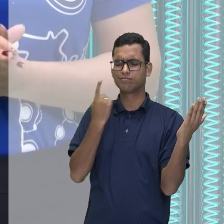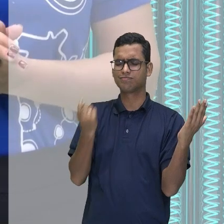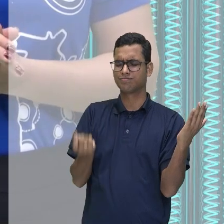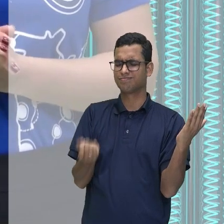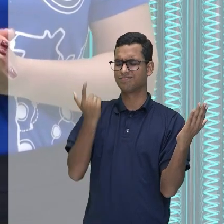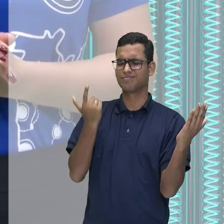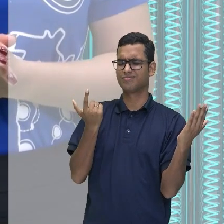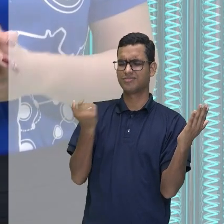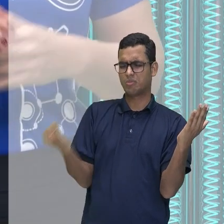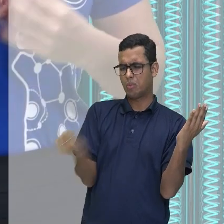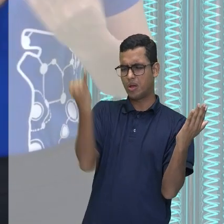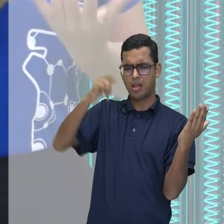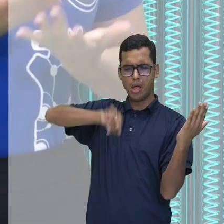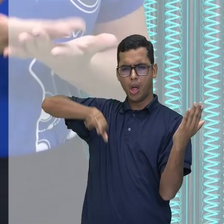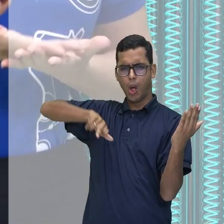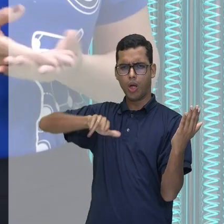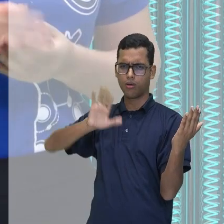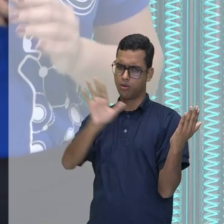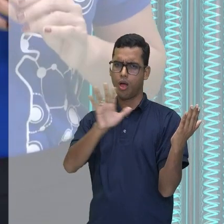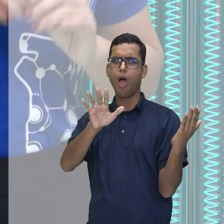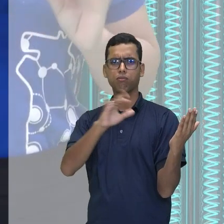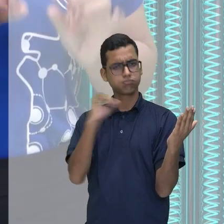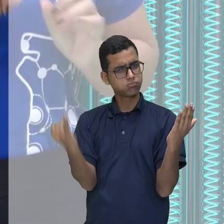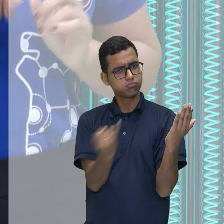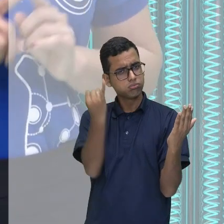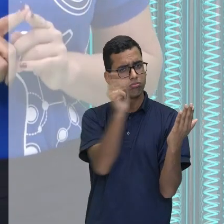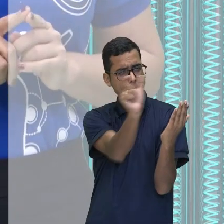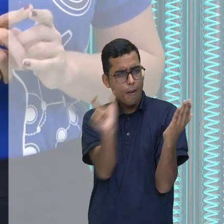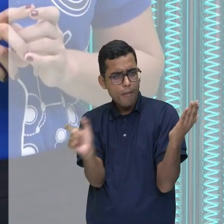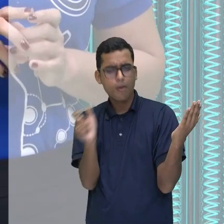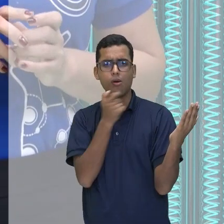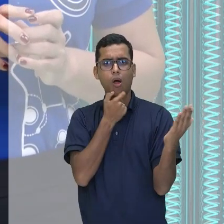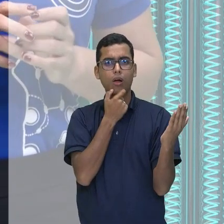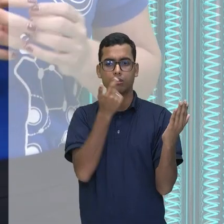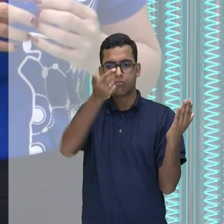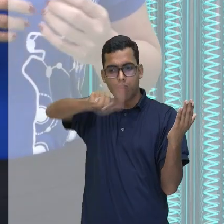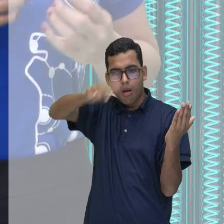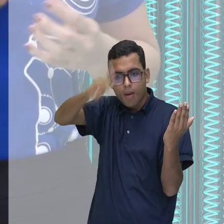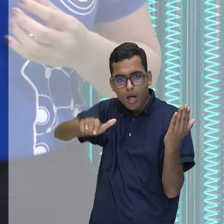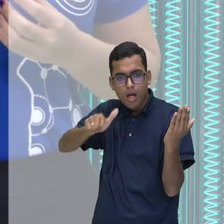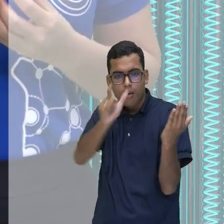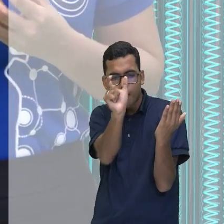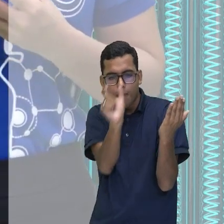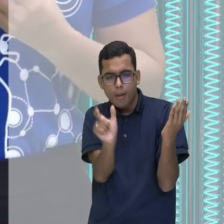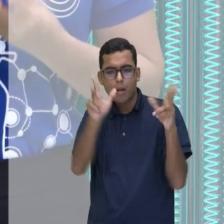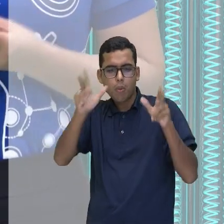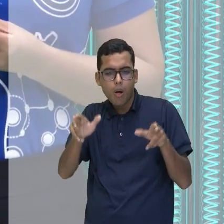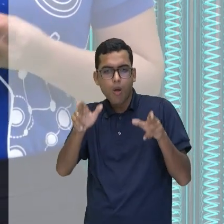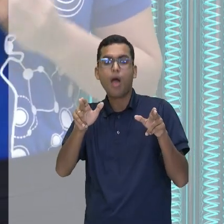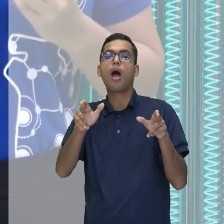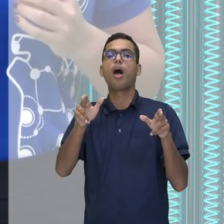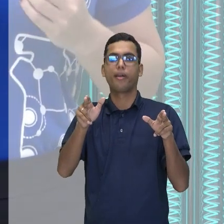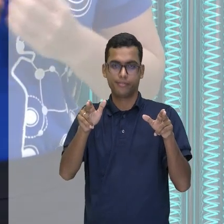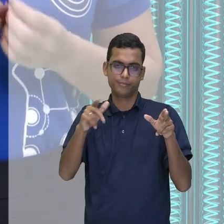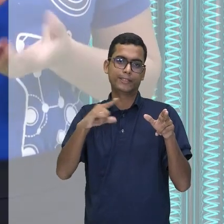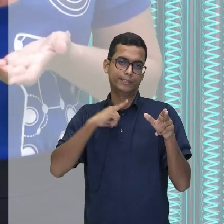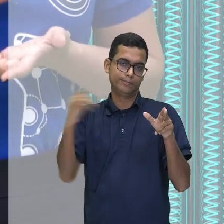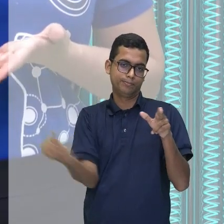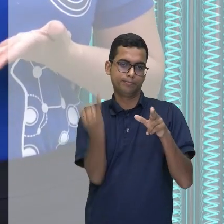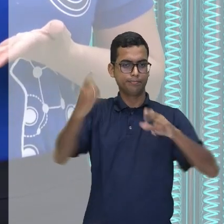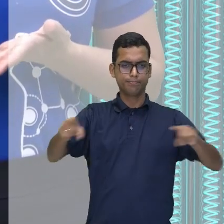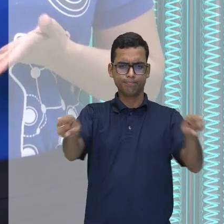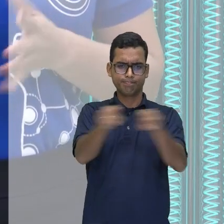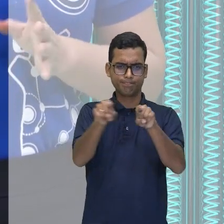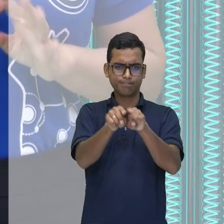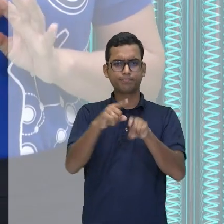cognatas, que são palavras que estão em inglês, certo? Mas que elas possuem assim, uma semelhança